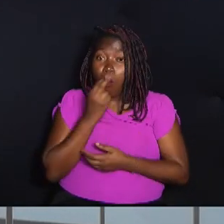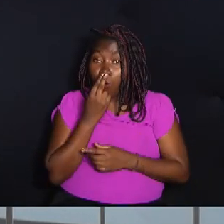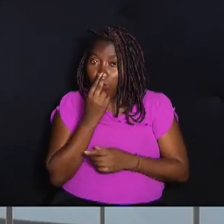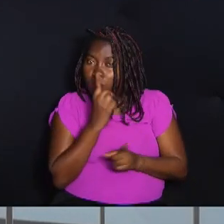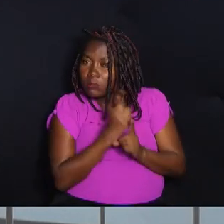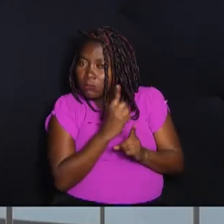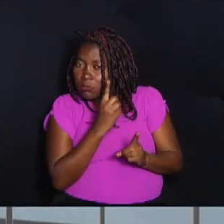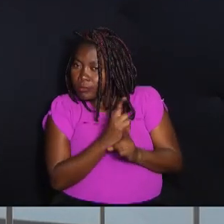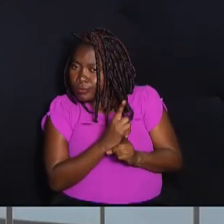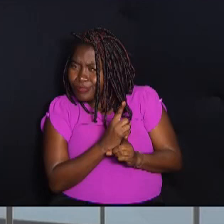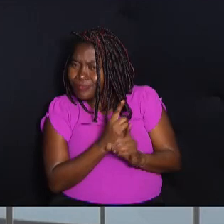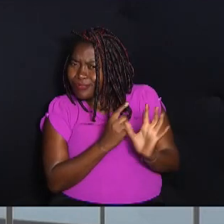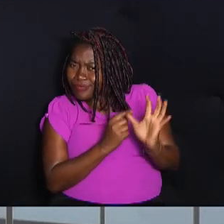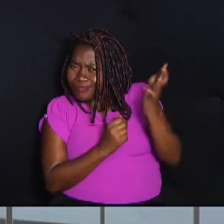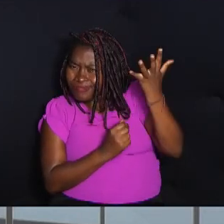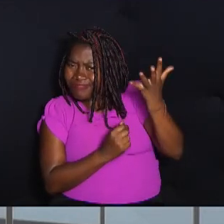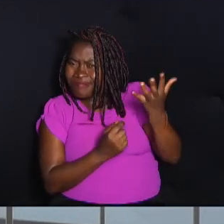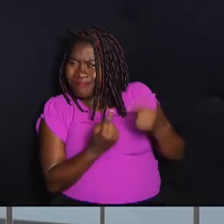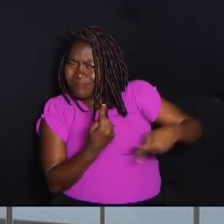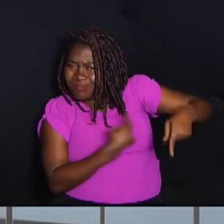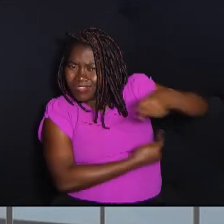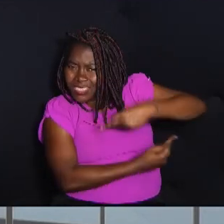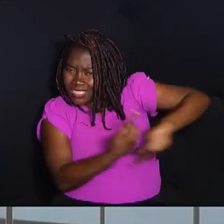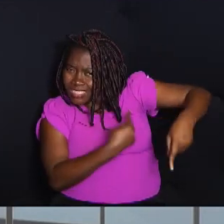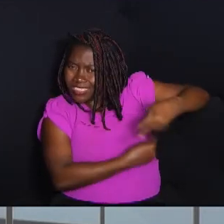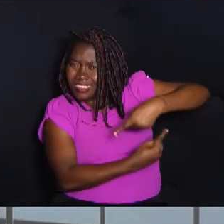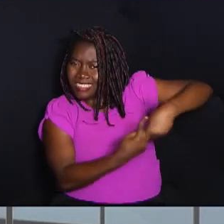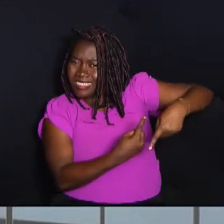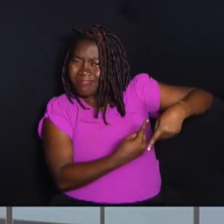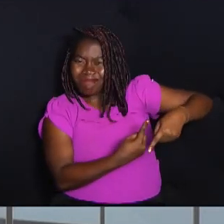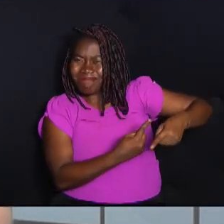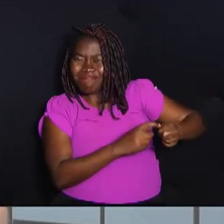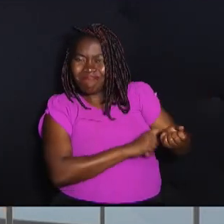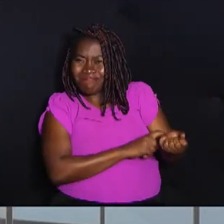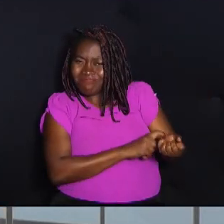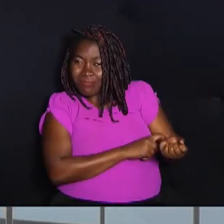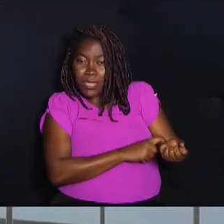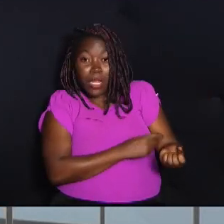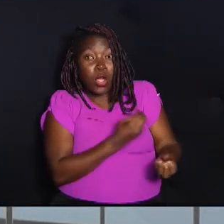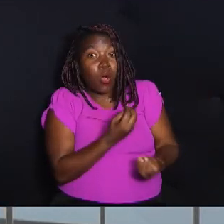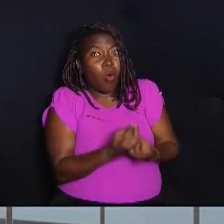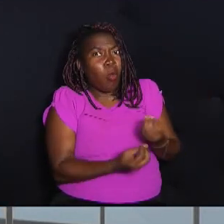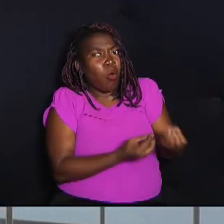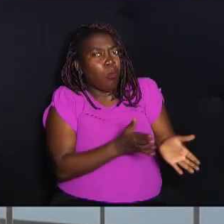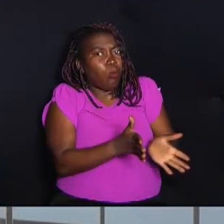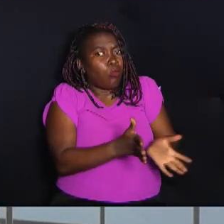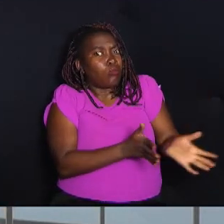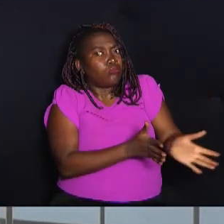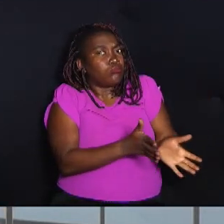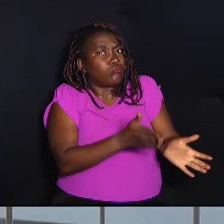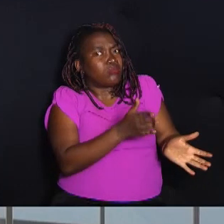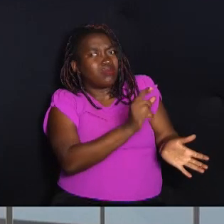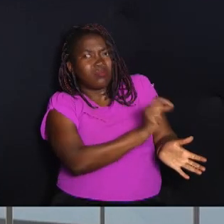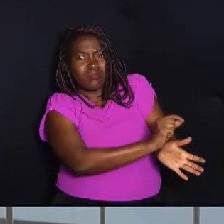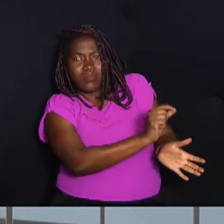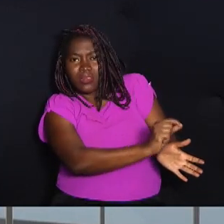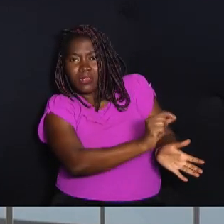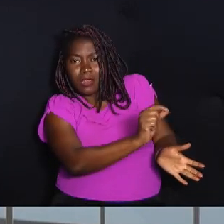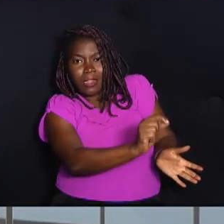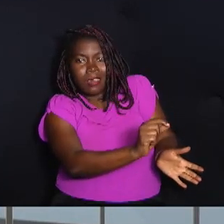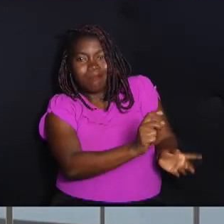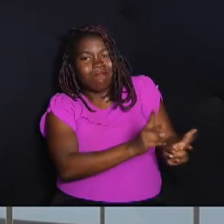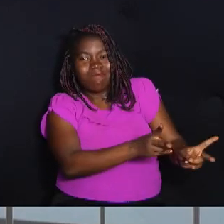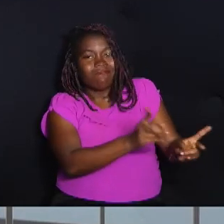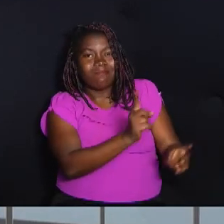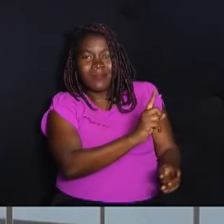identificar situações ou relações que sejam estressantes e como conduzir para que essas relações não continuem